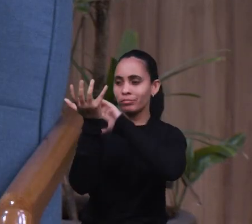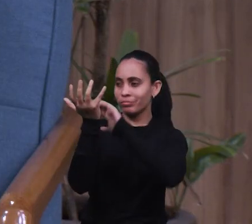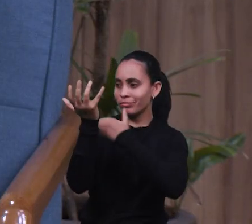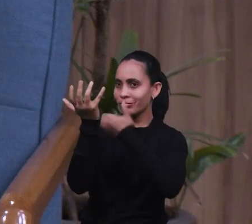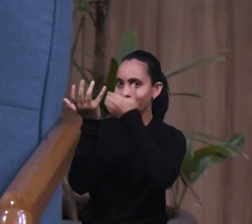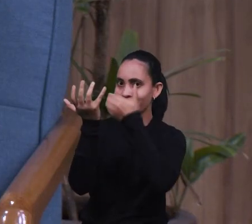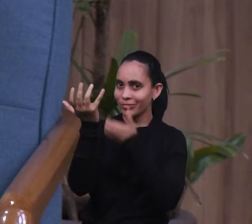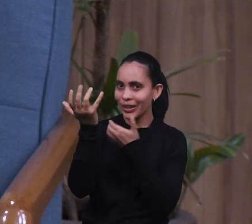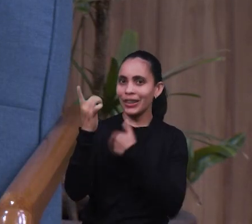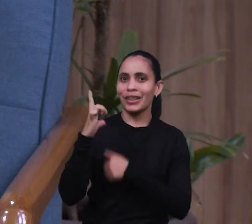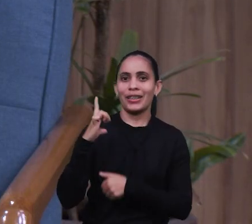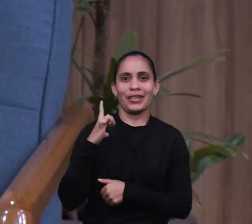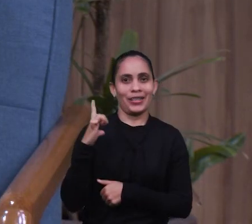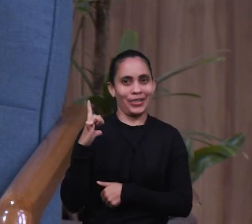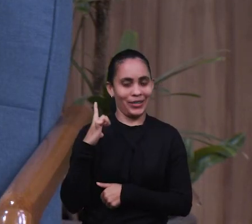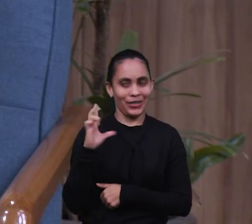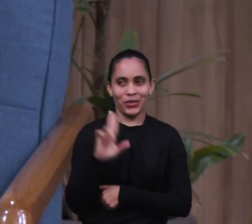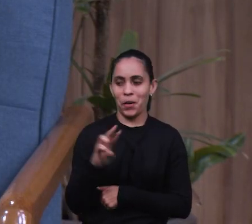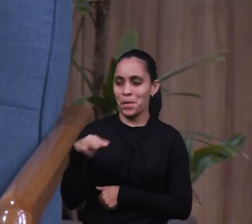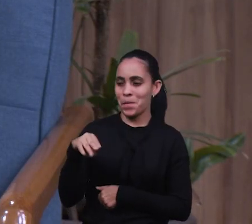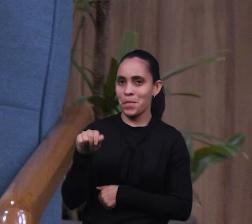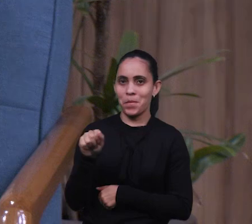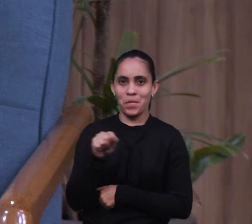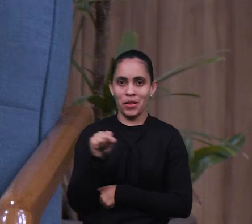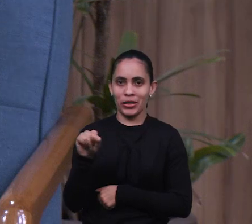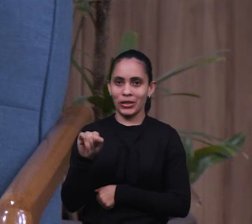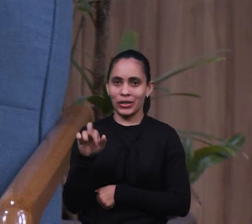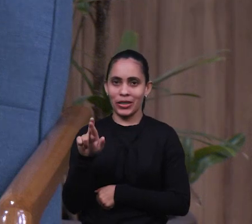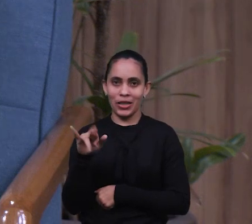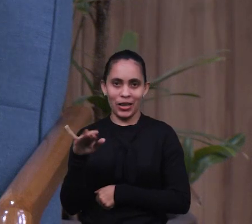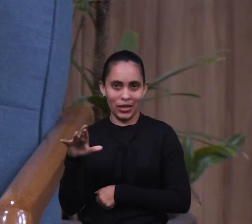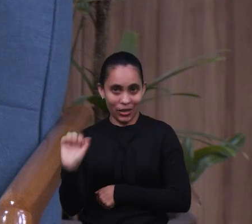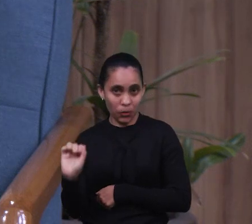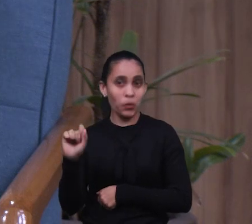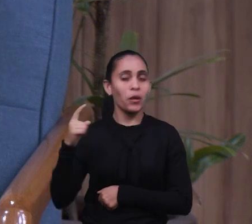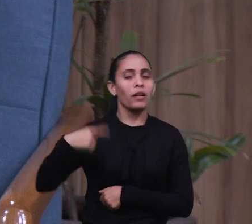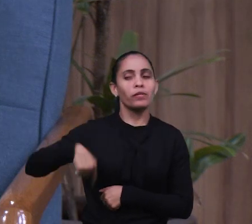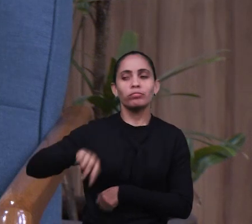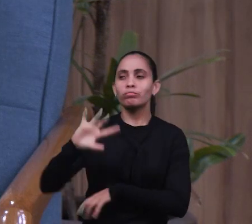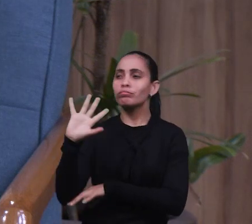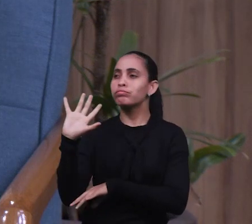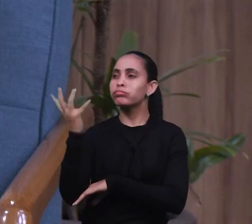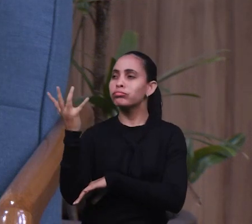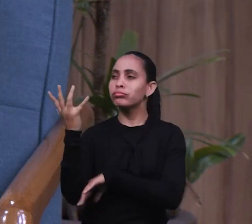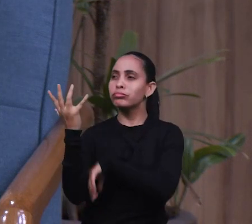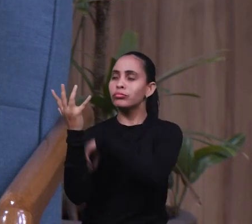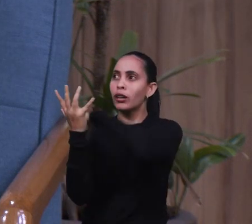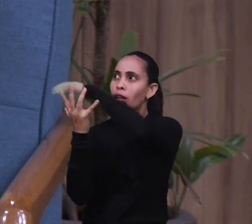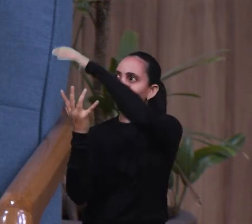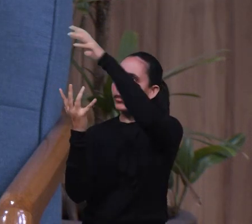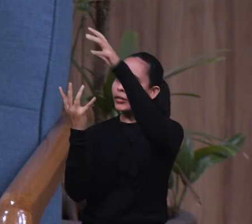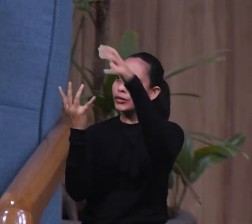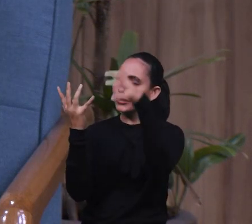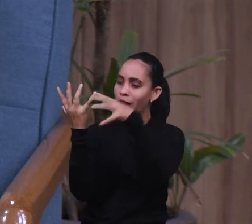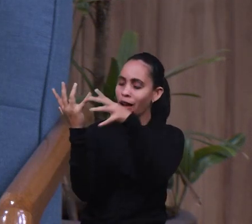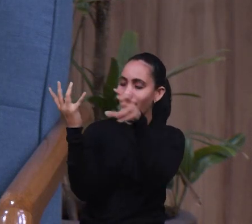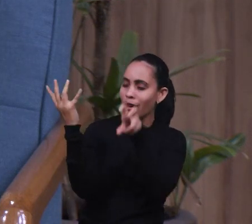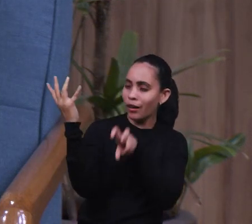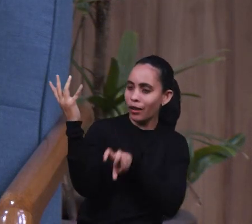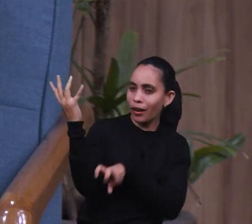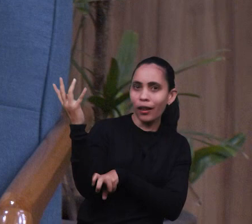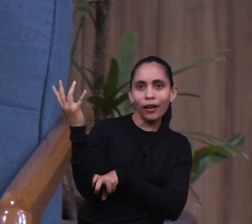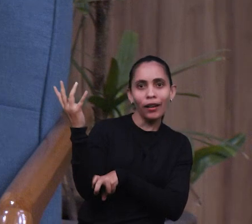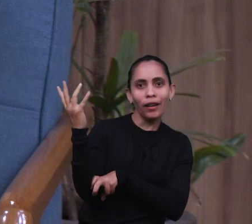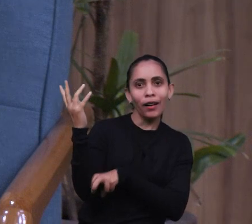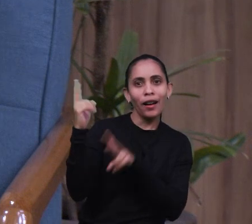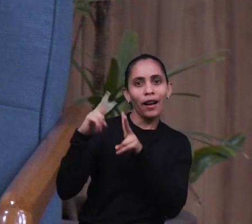que produz a maçã é chamada de macieira e é uma árvore frondosa que dá bastante sombra e onde